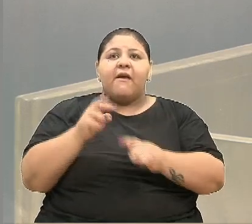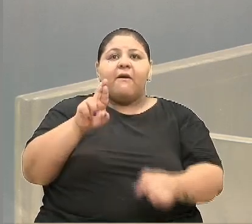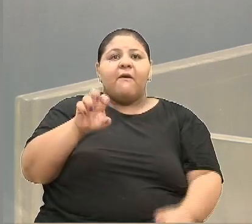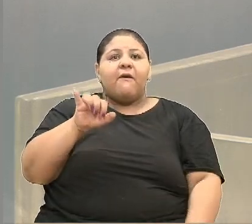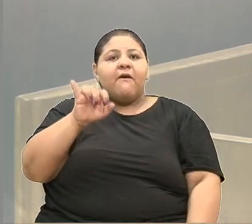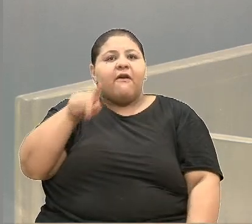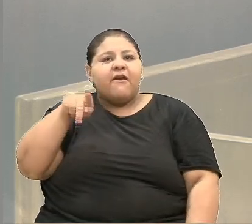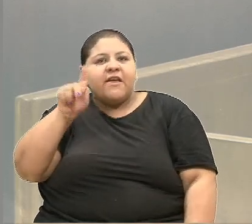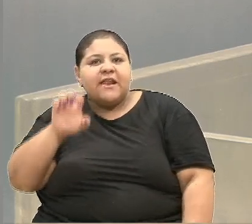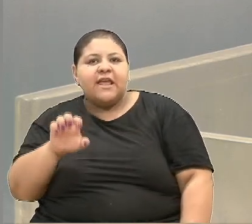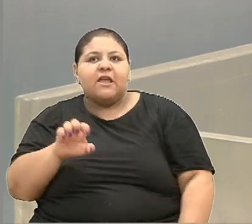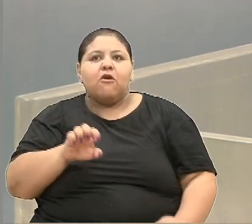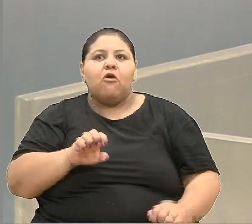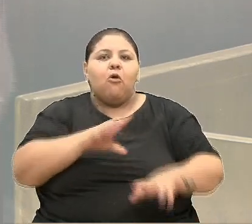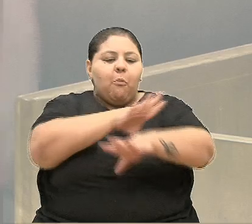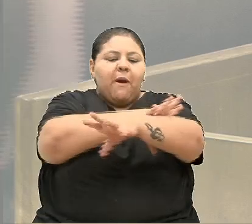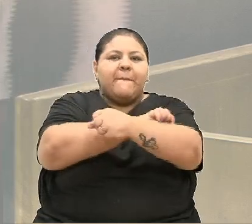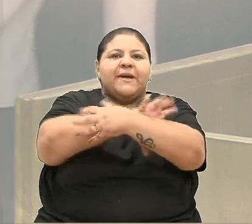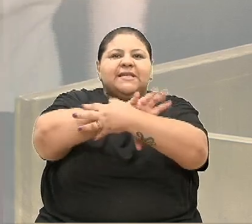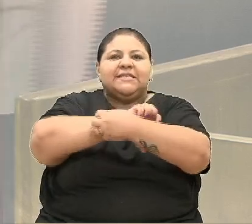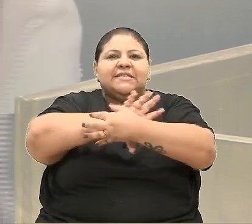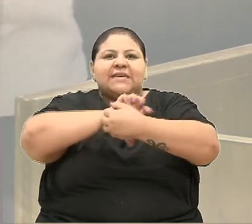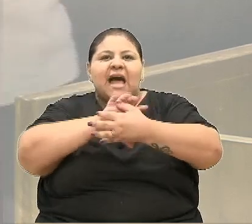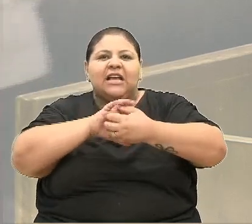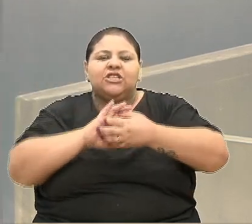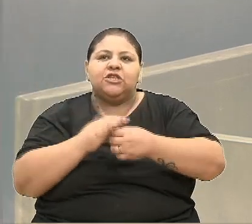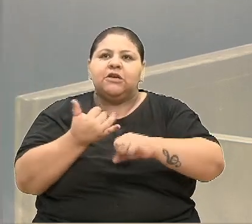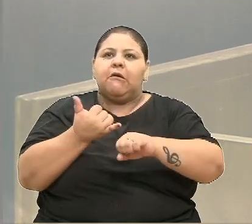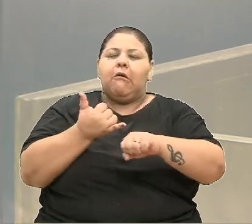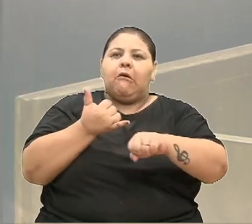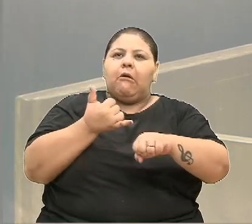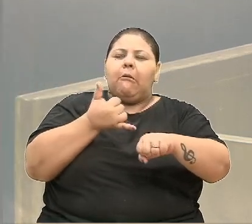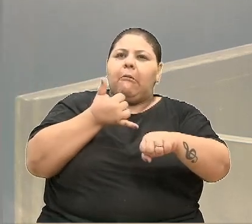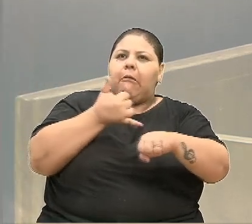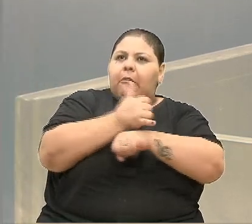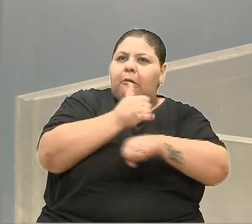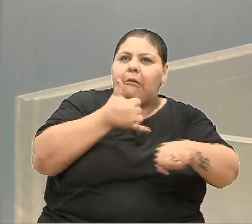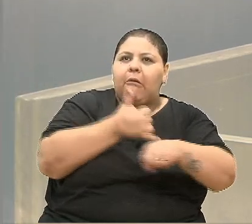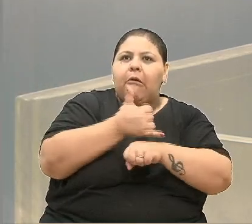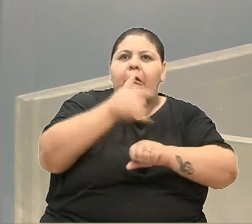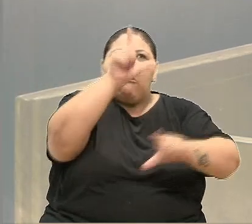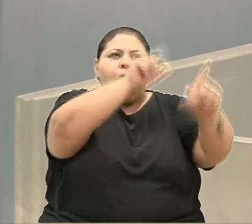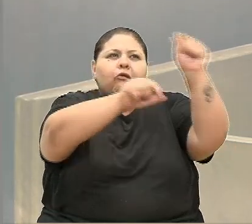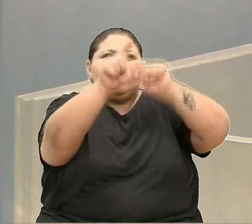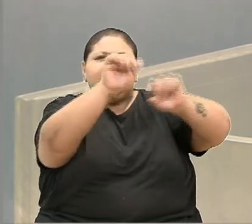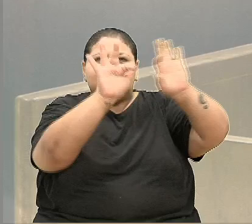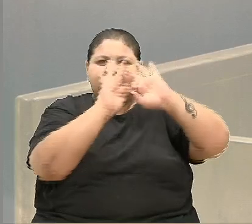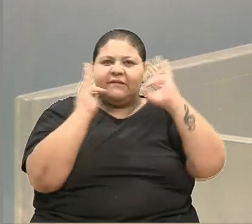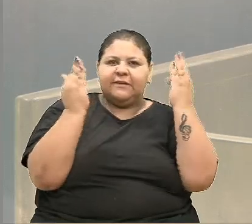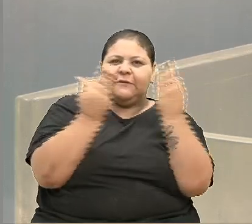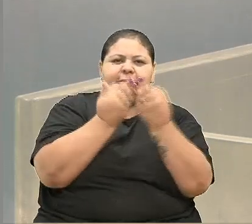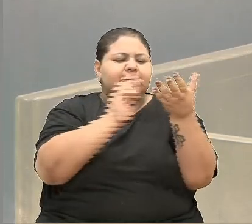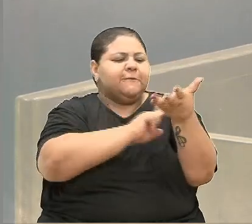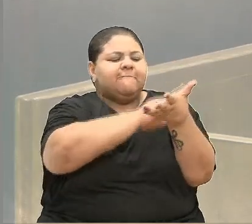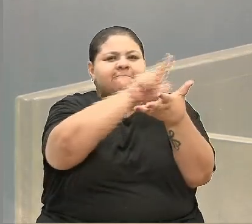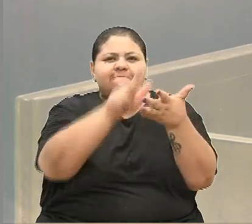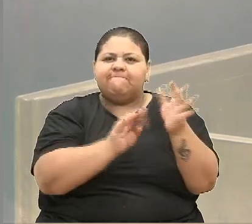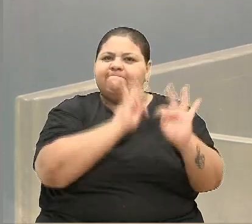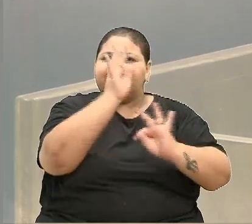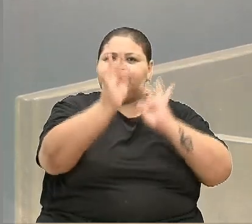uma massagem, barras de axis, constelação familiar, inúmeras